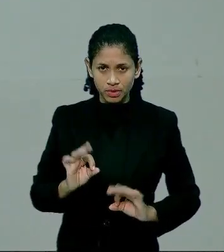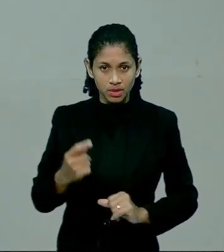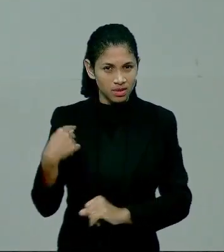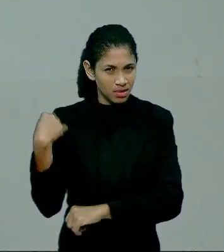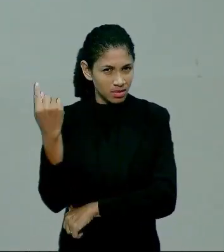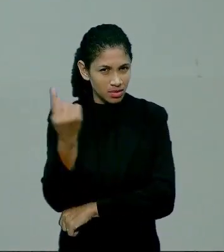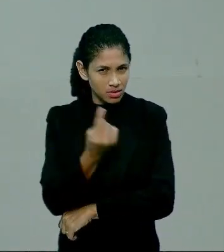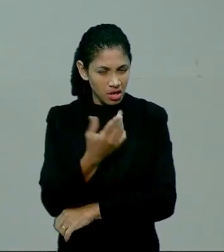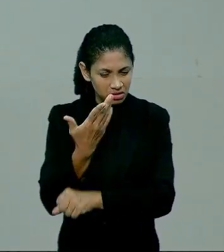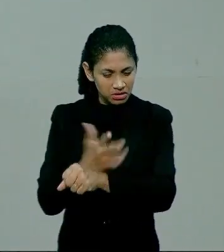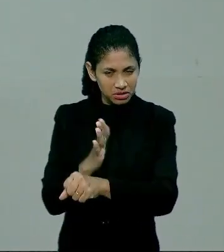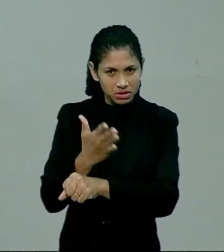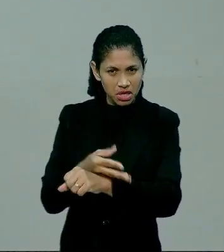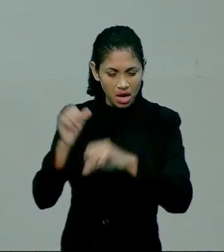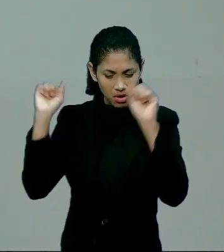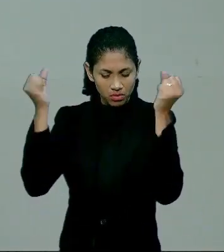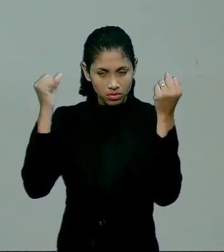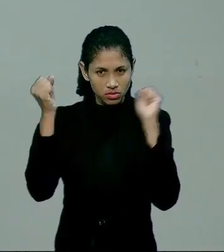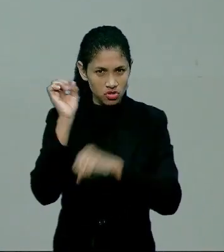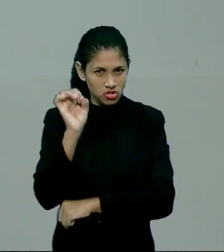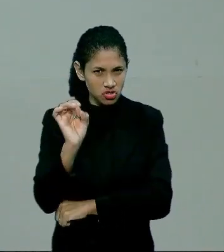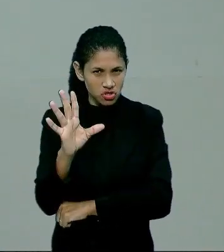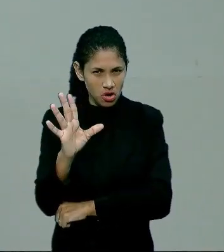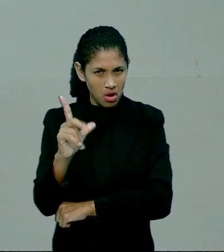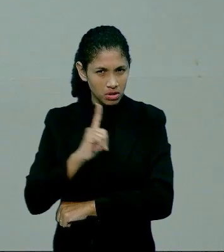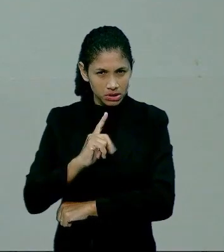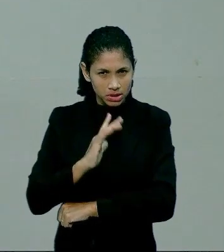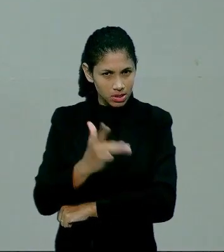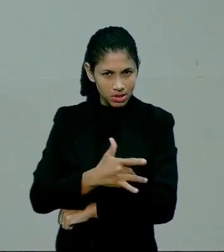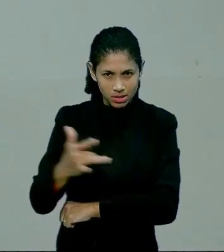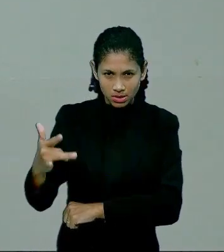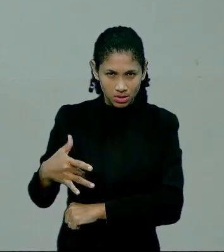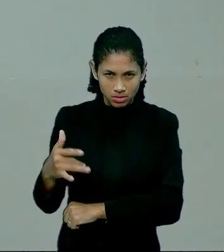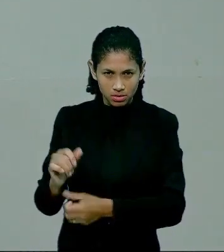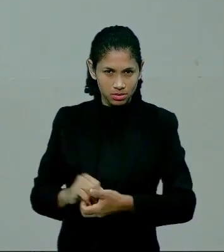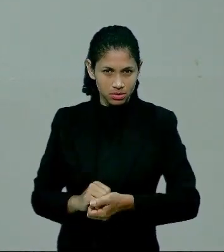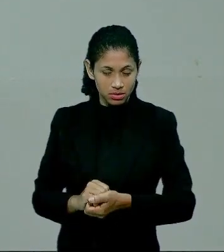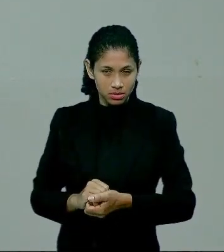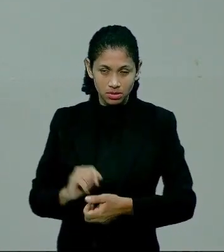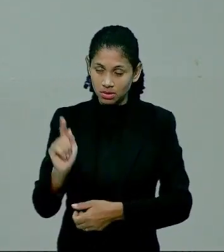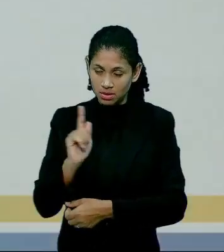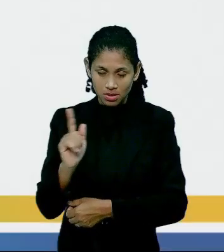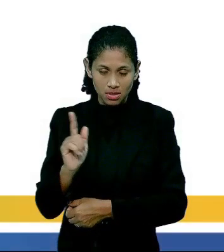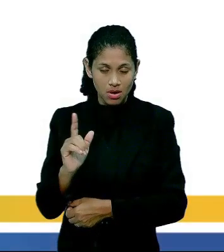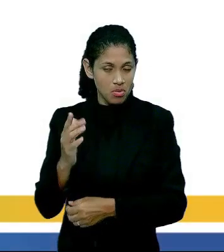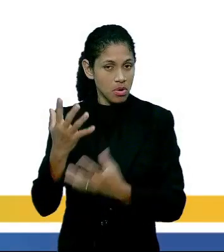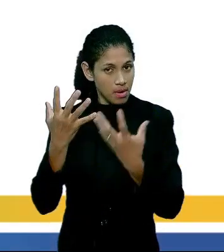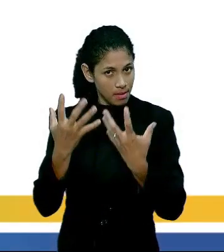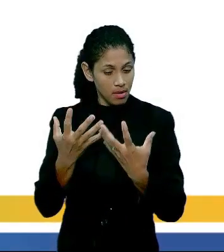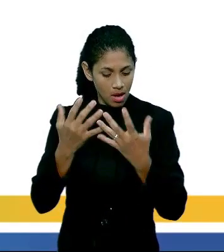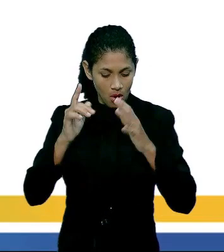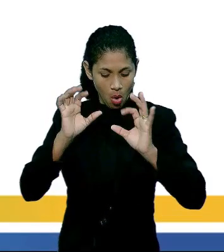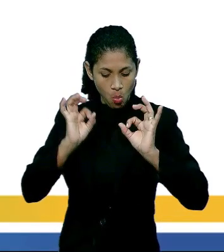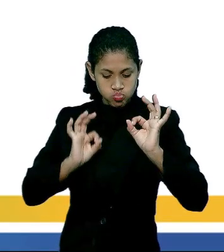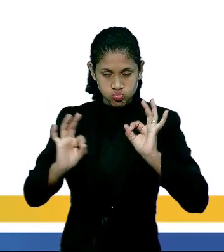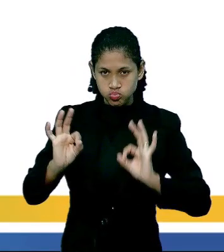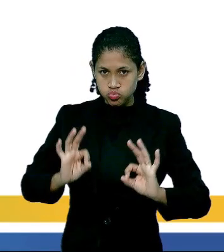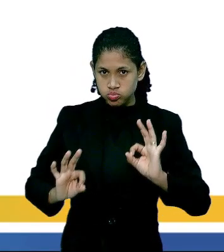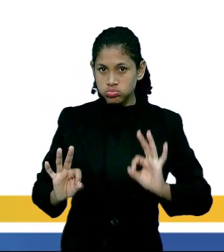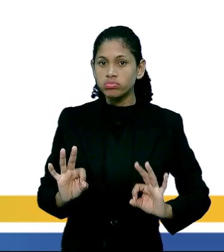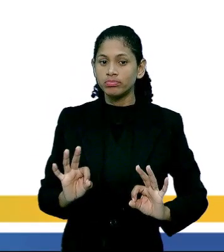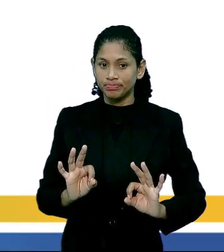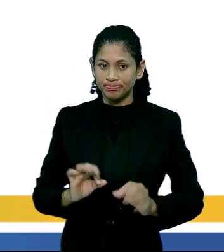mas não. A verdade, no fundo do seu coração, é porque você quer ser bonita pra caramba. Então, a alternativa correta continua sendo